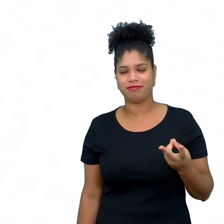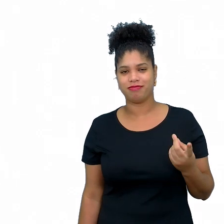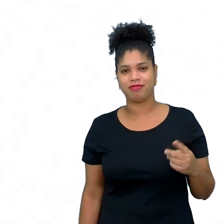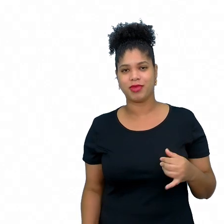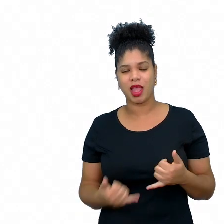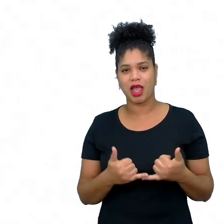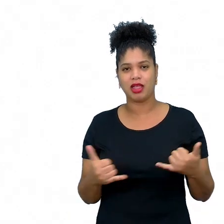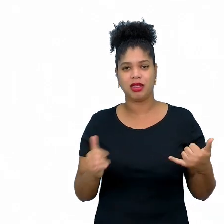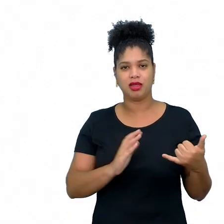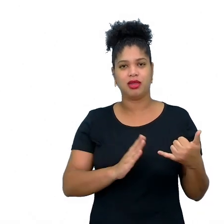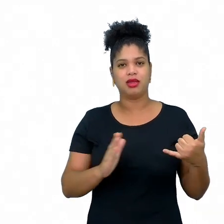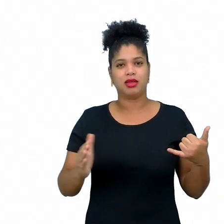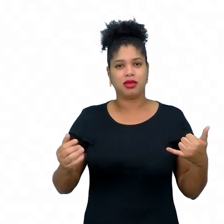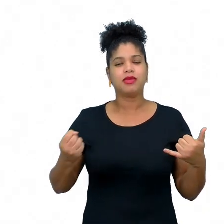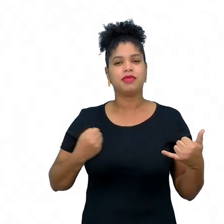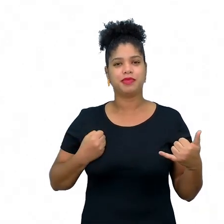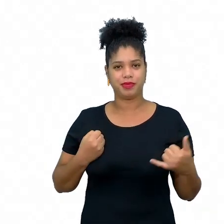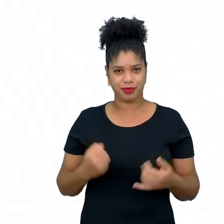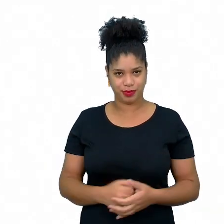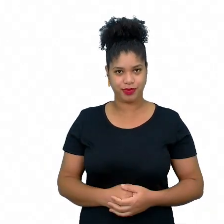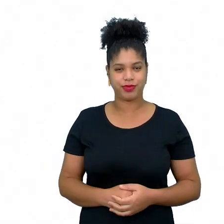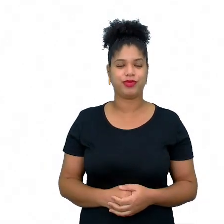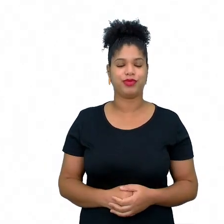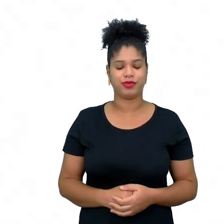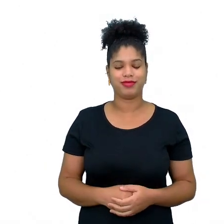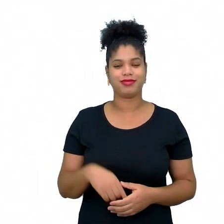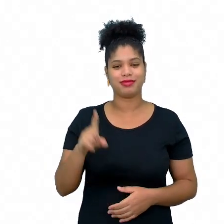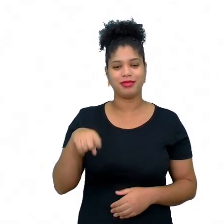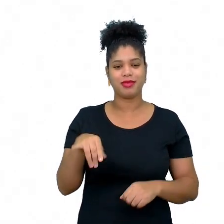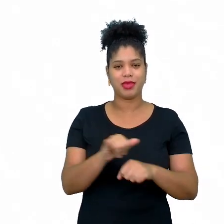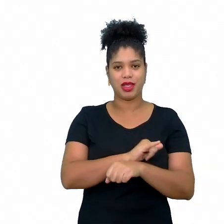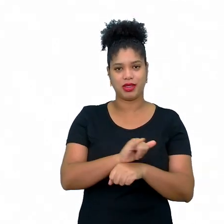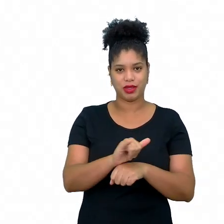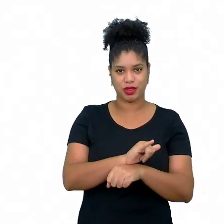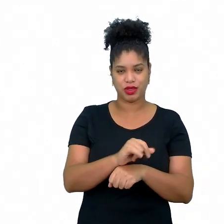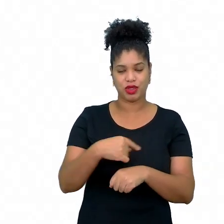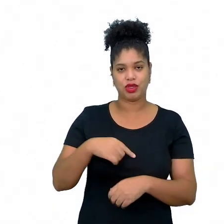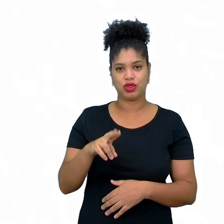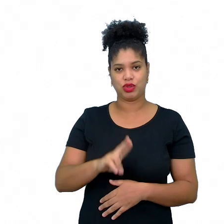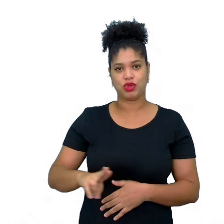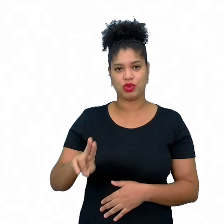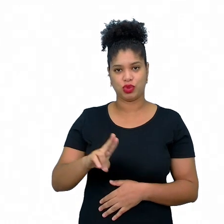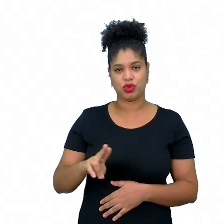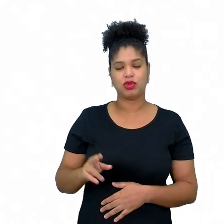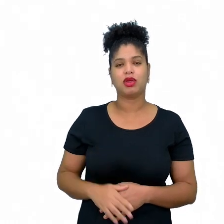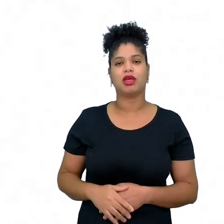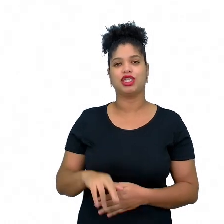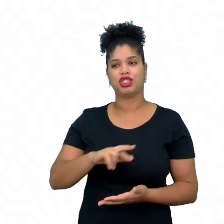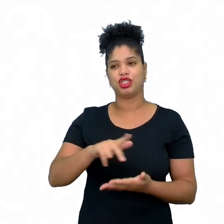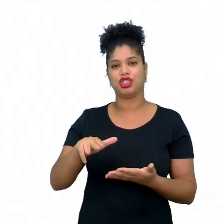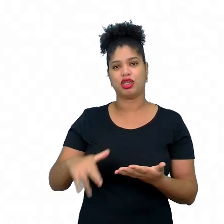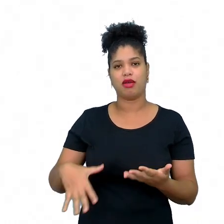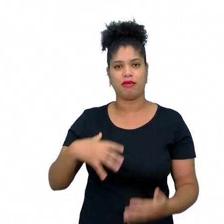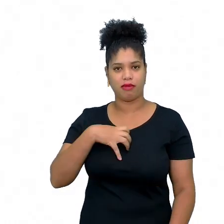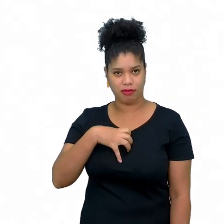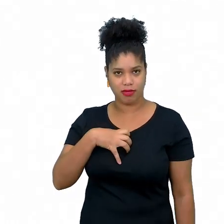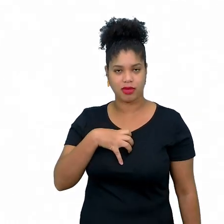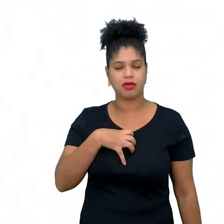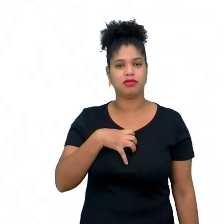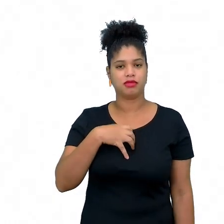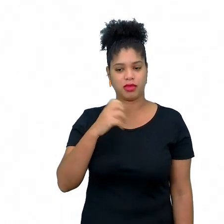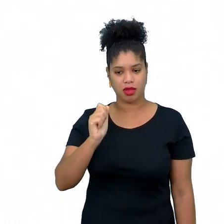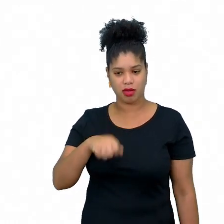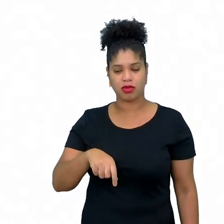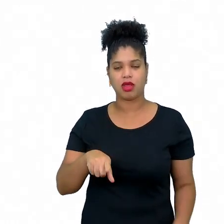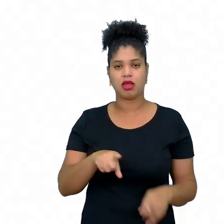numérica. A reta numérica é uma estratégia que nós podemos utilizar em diversas formas e